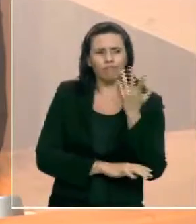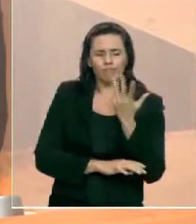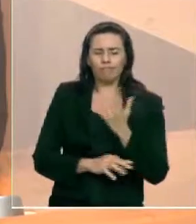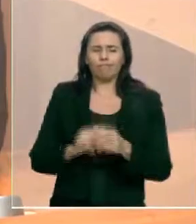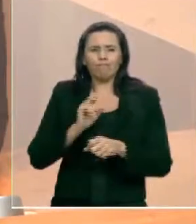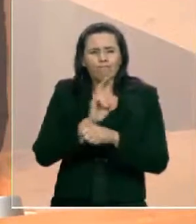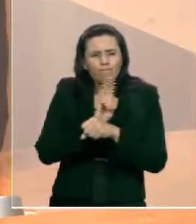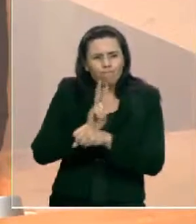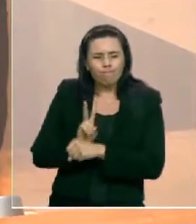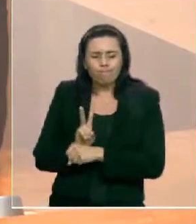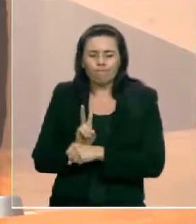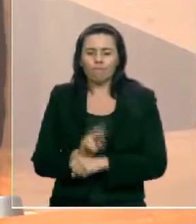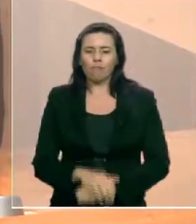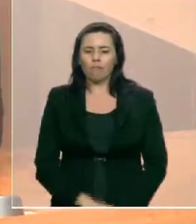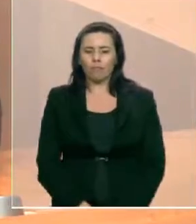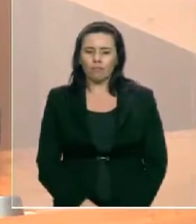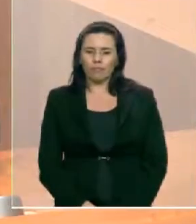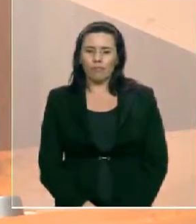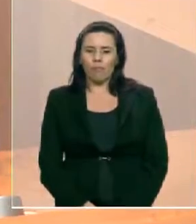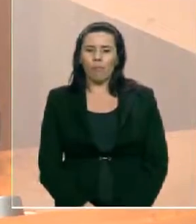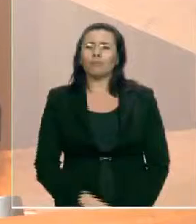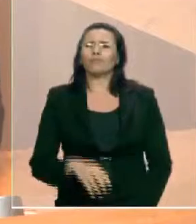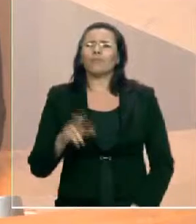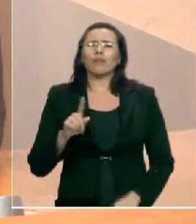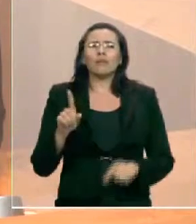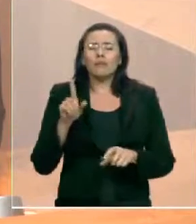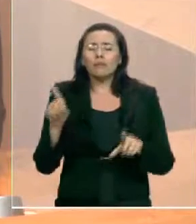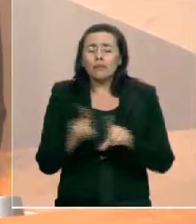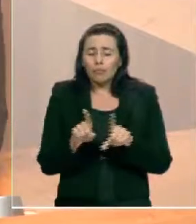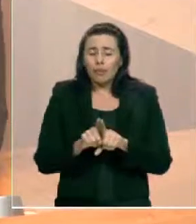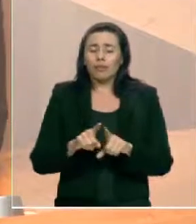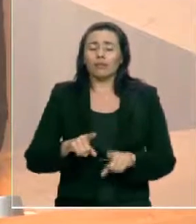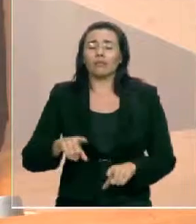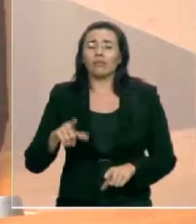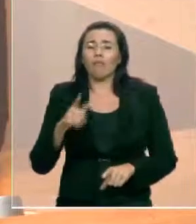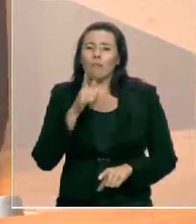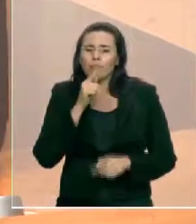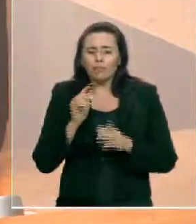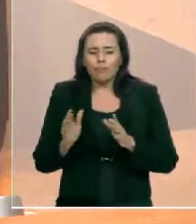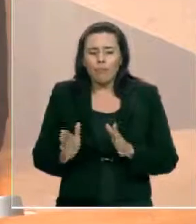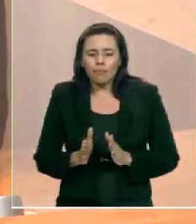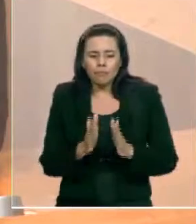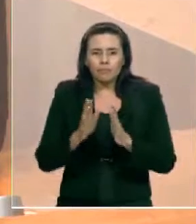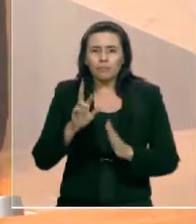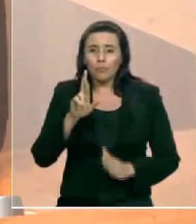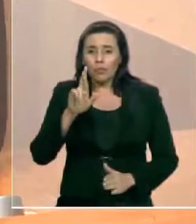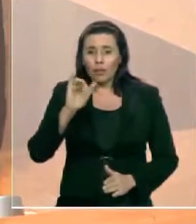nós só podemos observar que tem água nos riachos